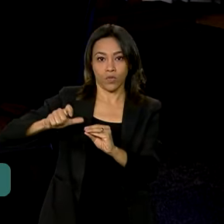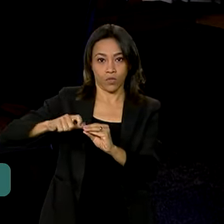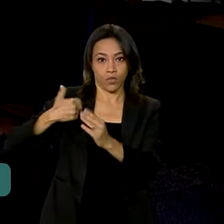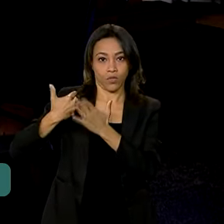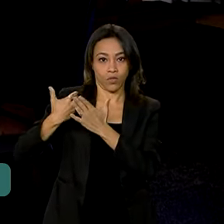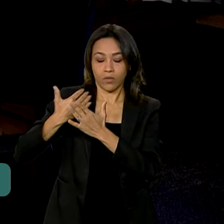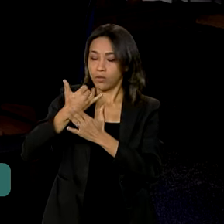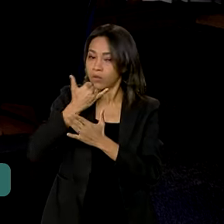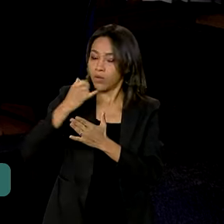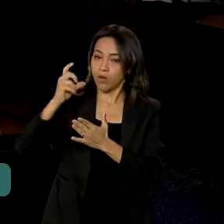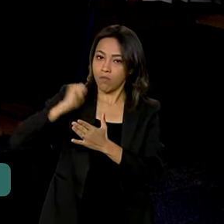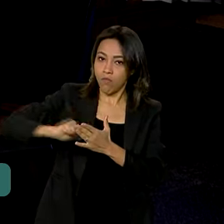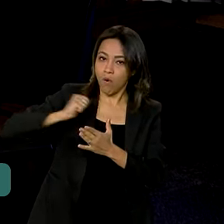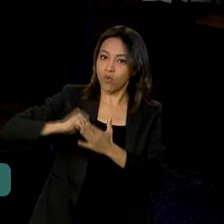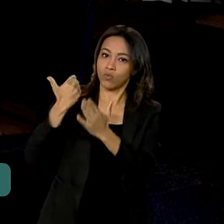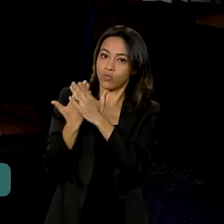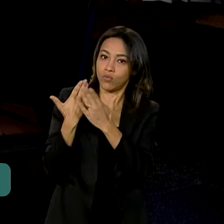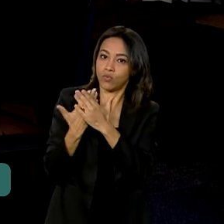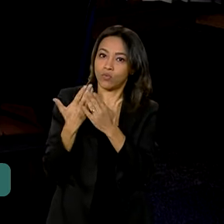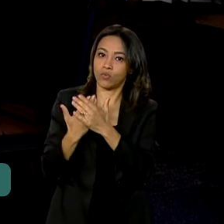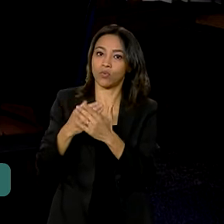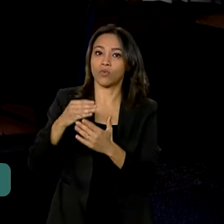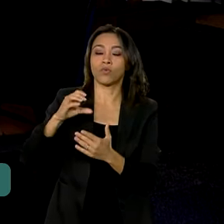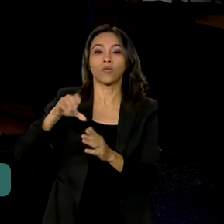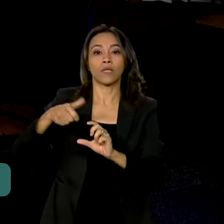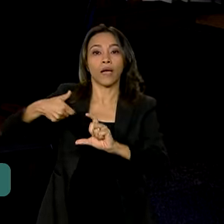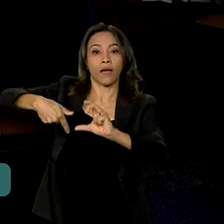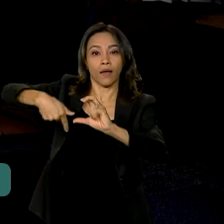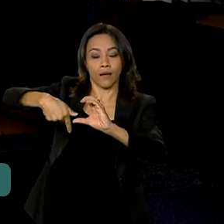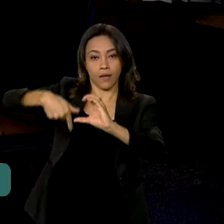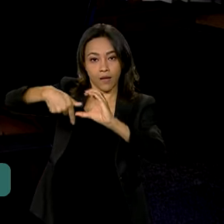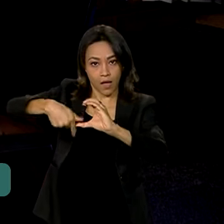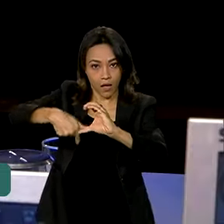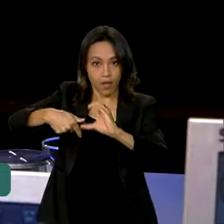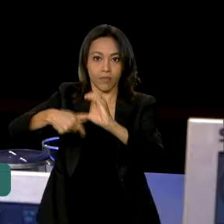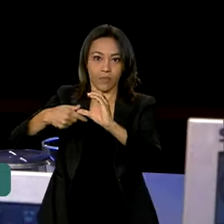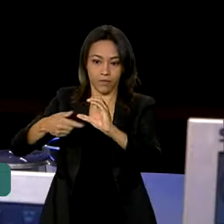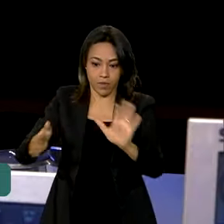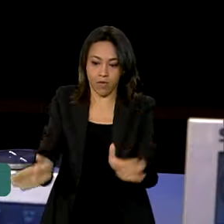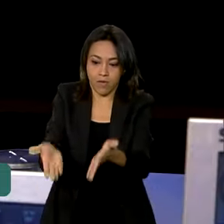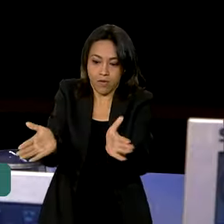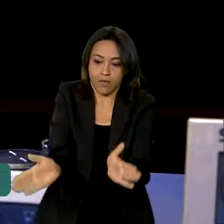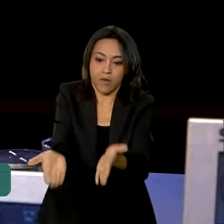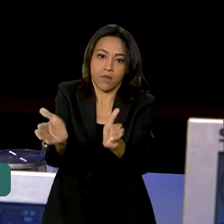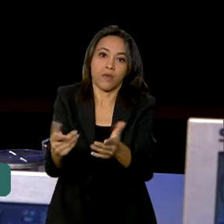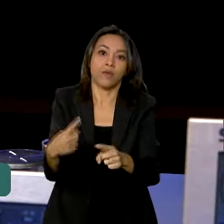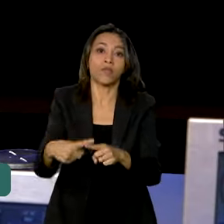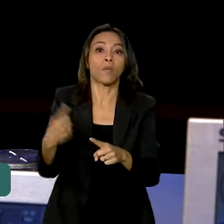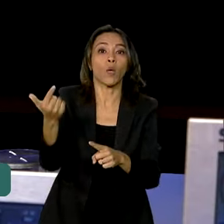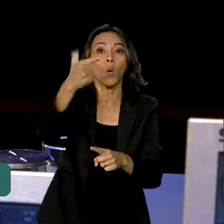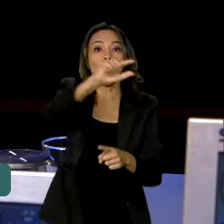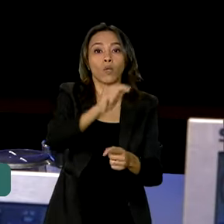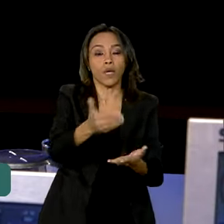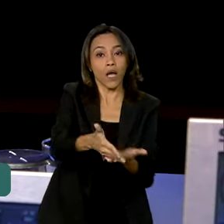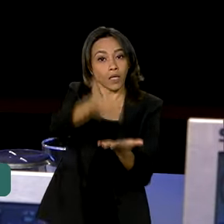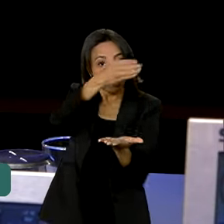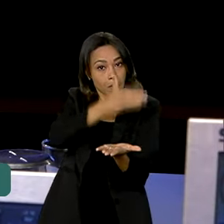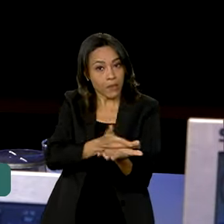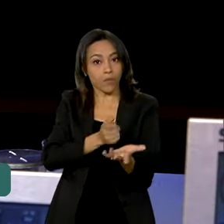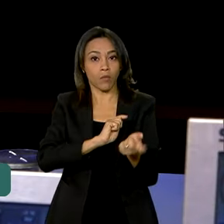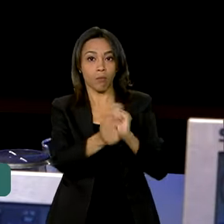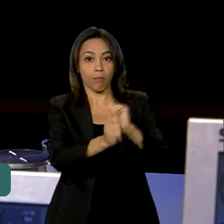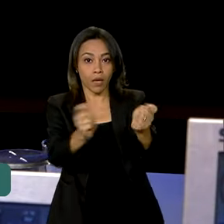CAPES. São 5.532 bolsas, né, e até antecipação. Nós fizemos uma antecipação do